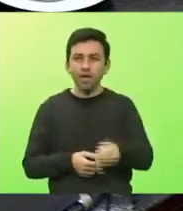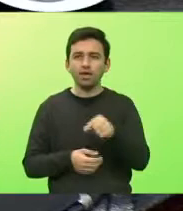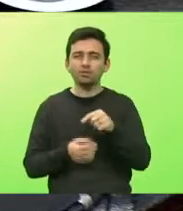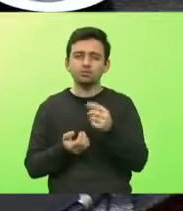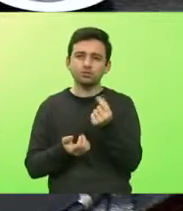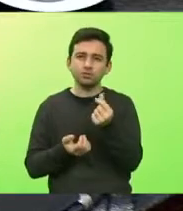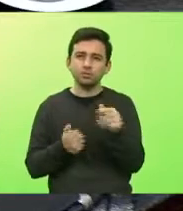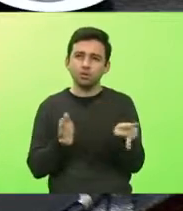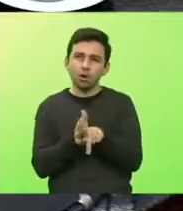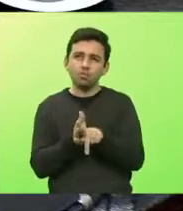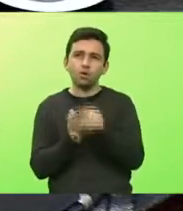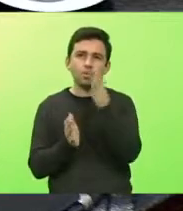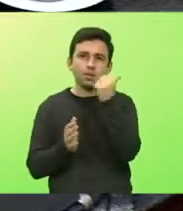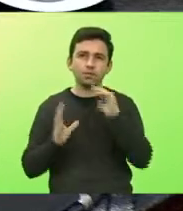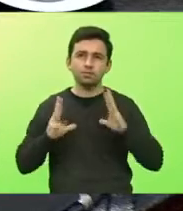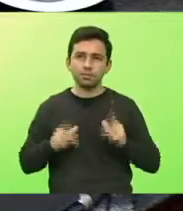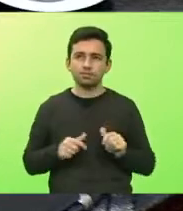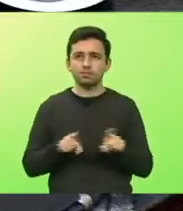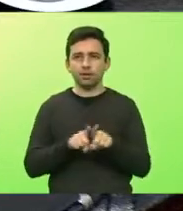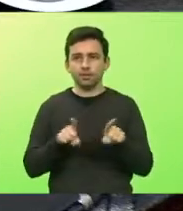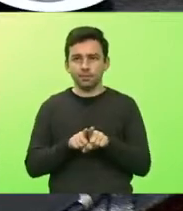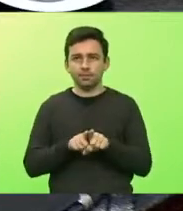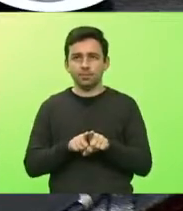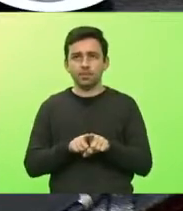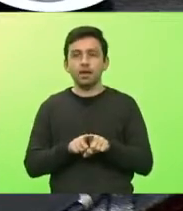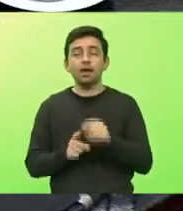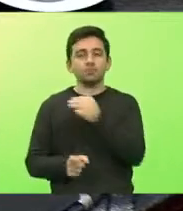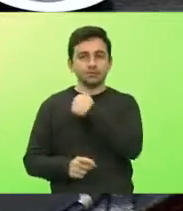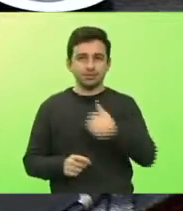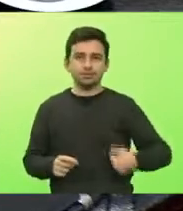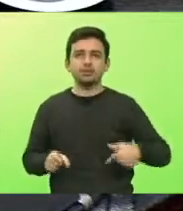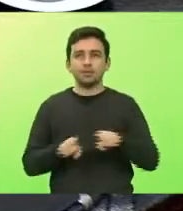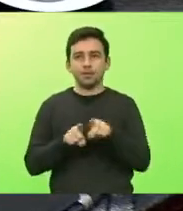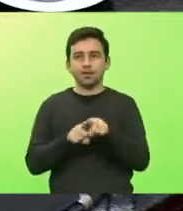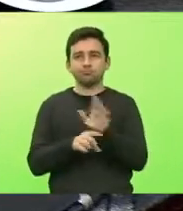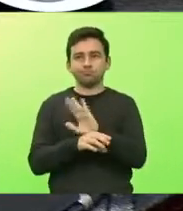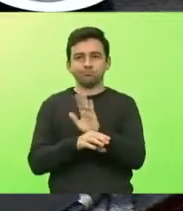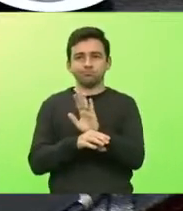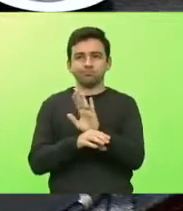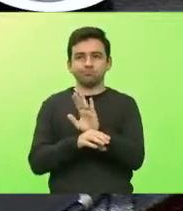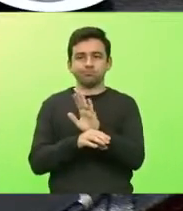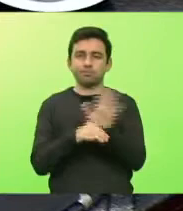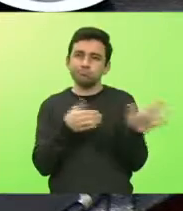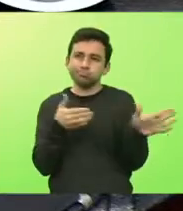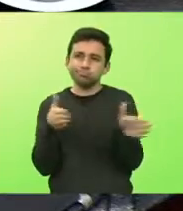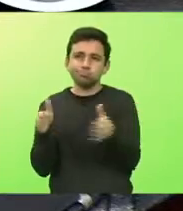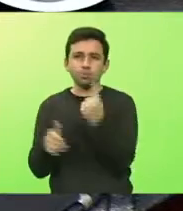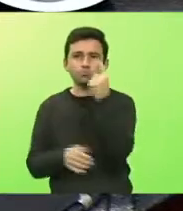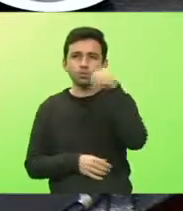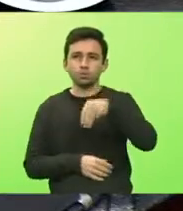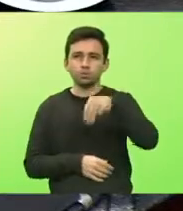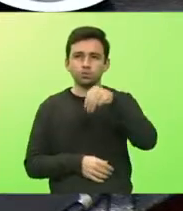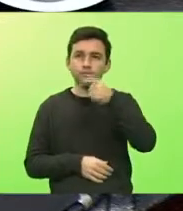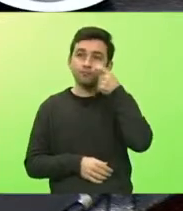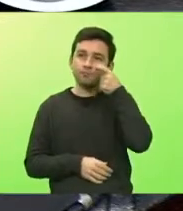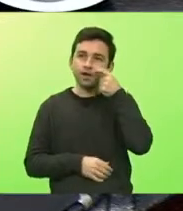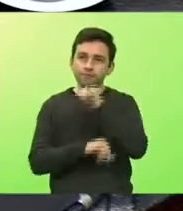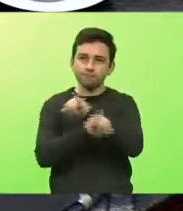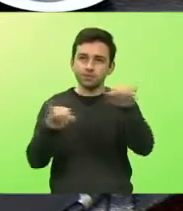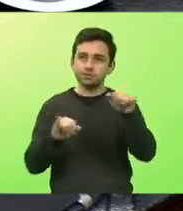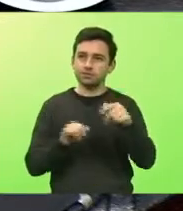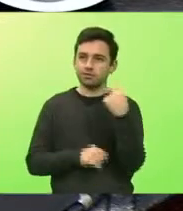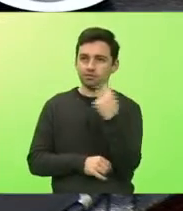limpeza. E sobre isso, a ministra, inclusive, gravou um vídeo de apenas um minuto que eu gostaria de passar para os deputados. É um recadinho dela para todos